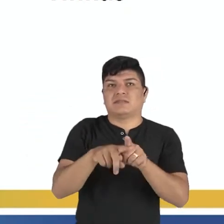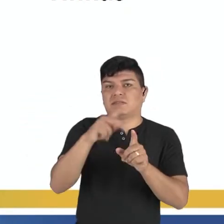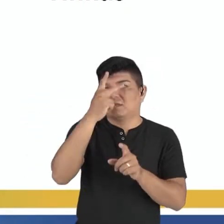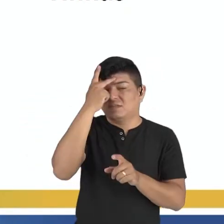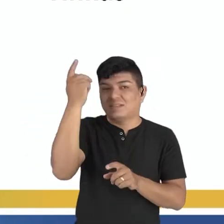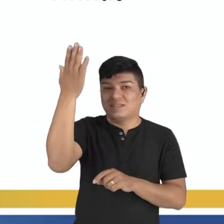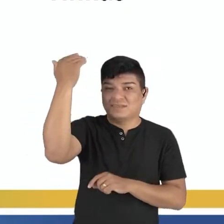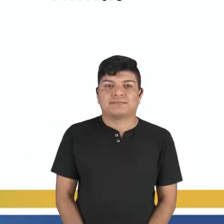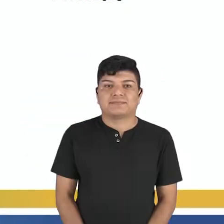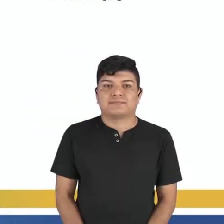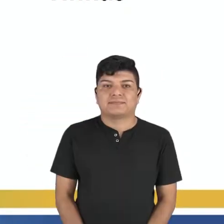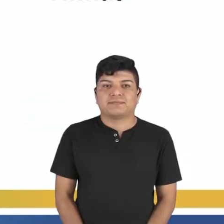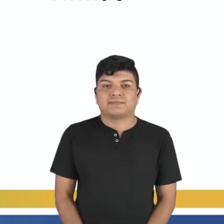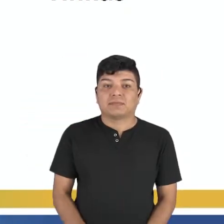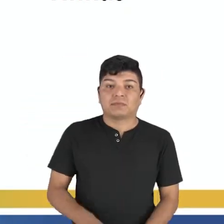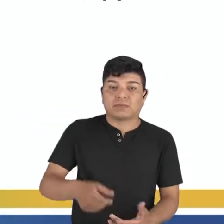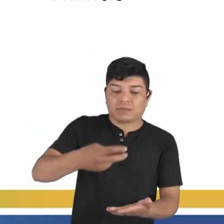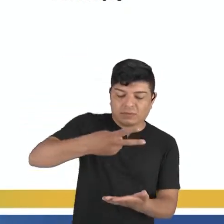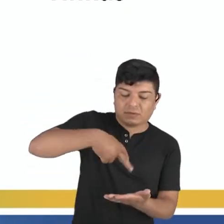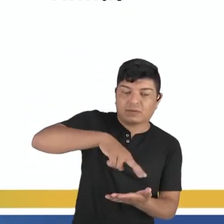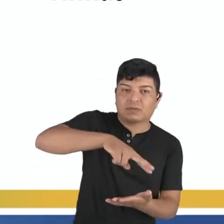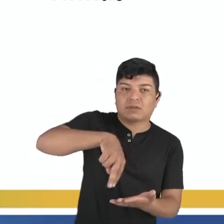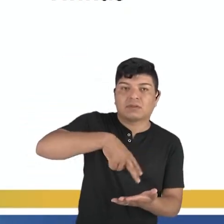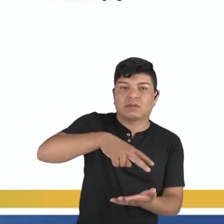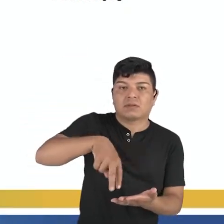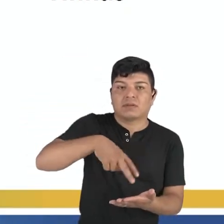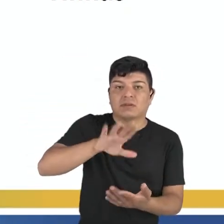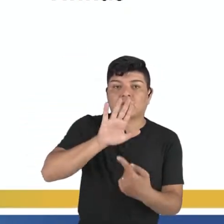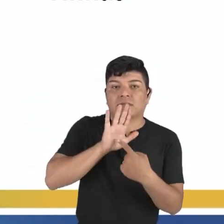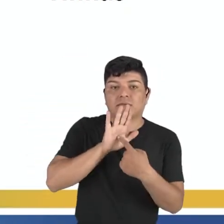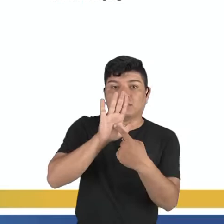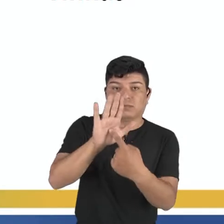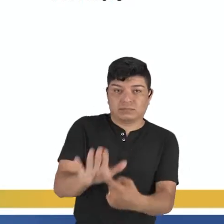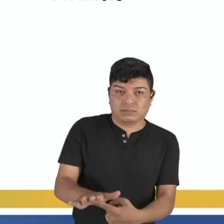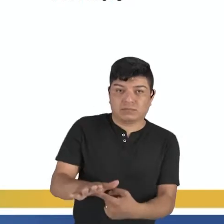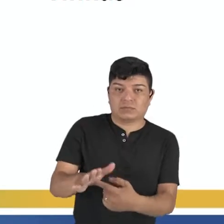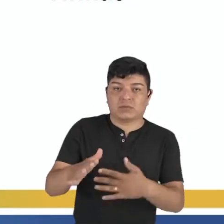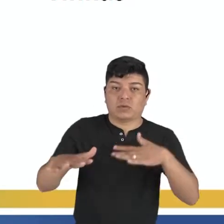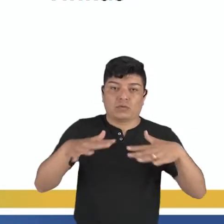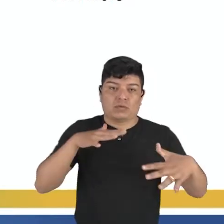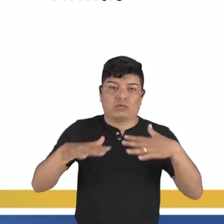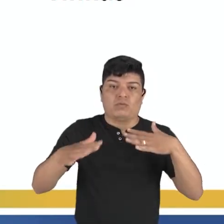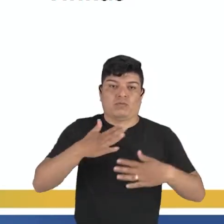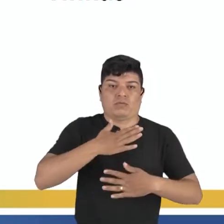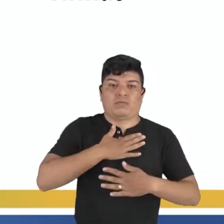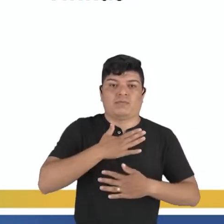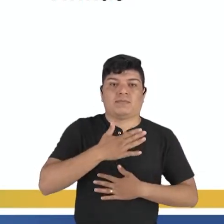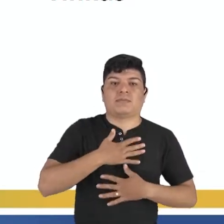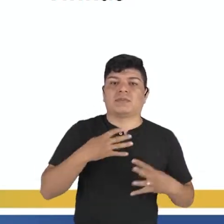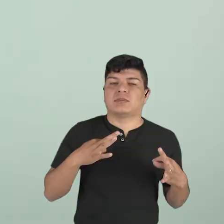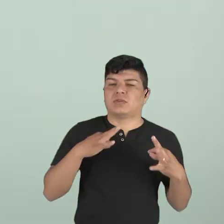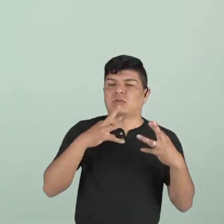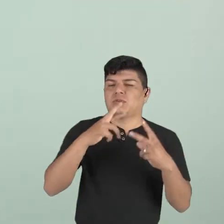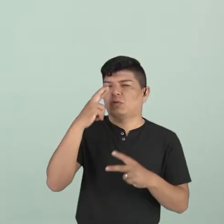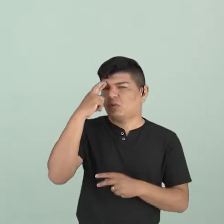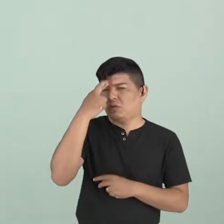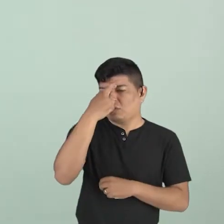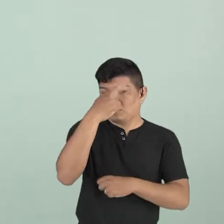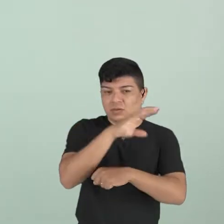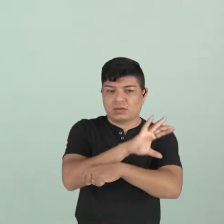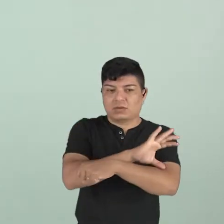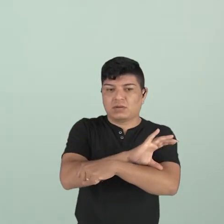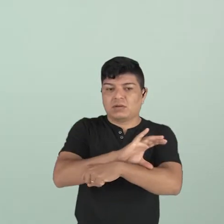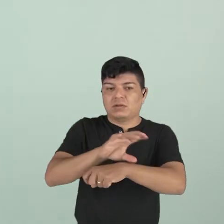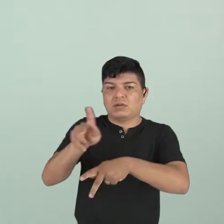ancestrais. Então, essas danças, né, elas manifestam através dos movimentos corporais toda a história e